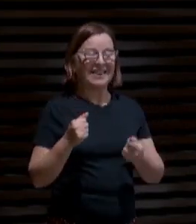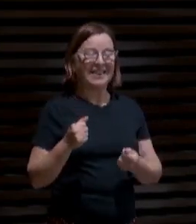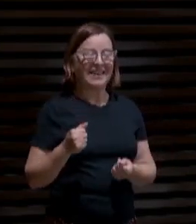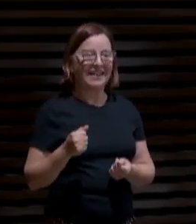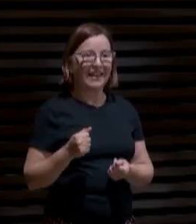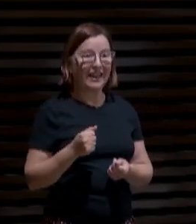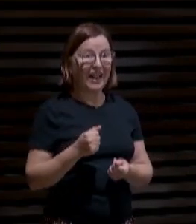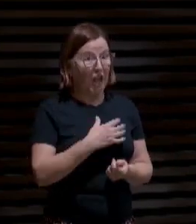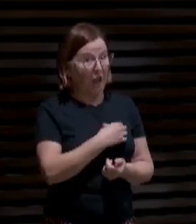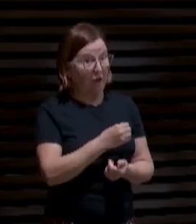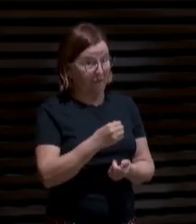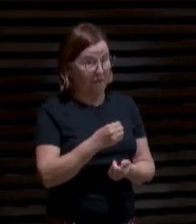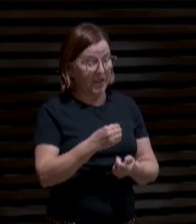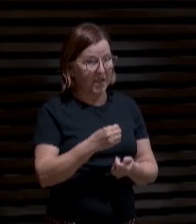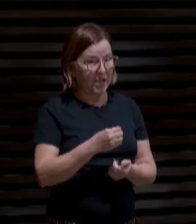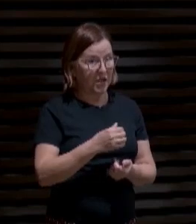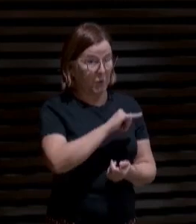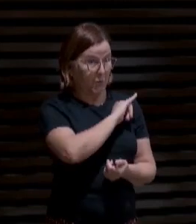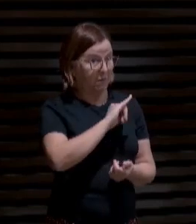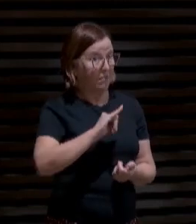do imperador Augustus.